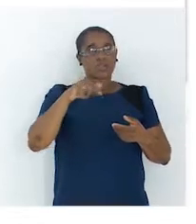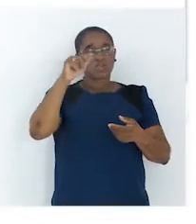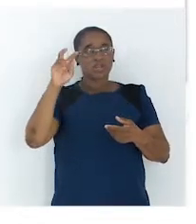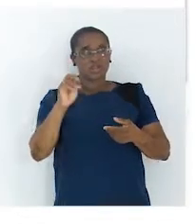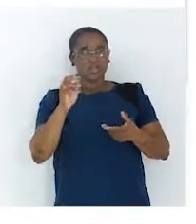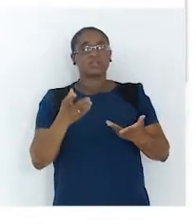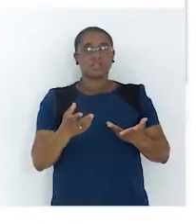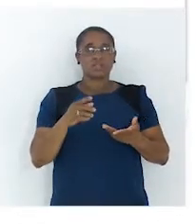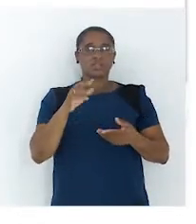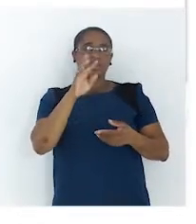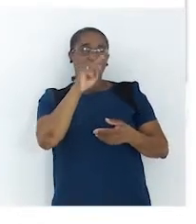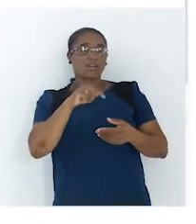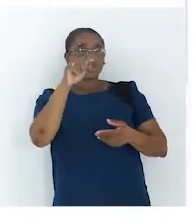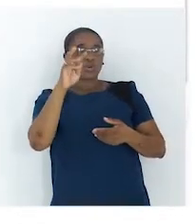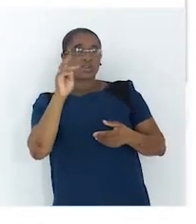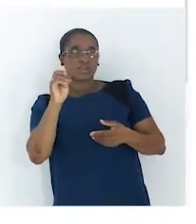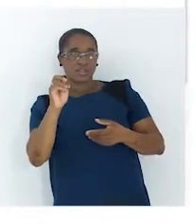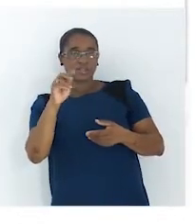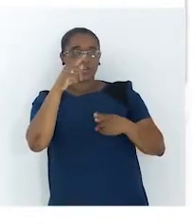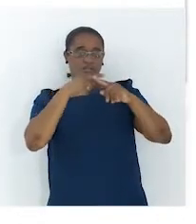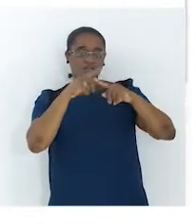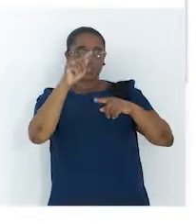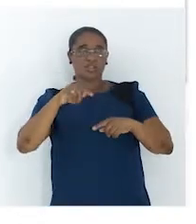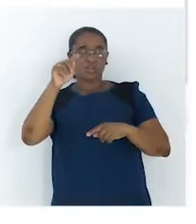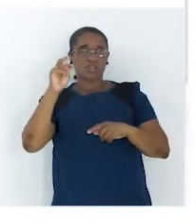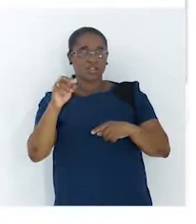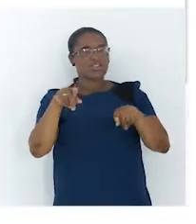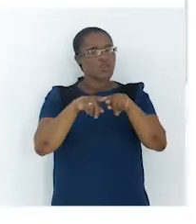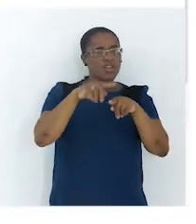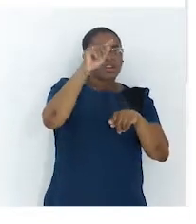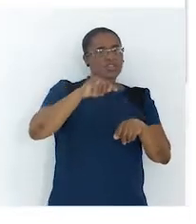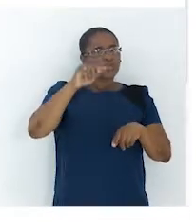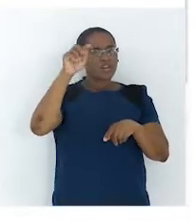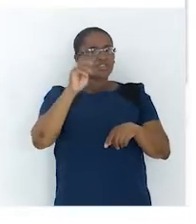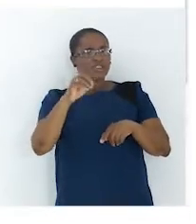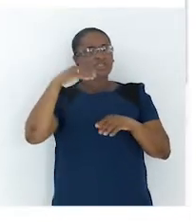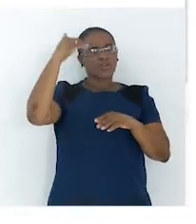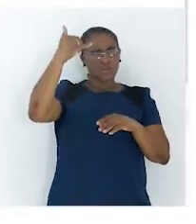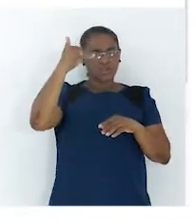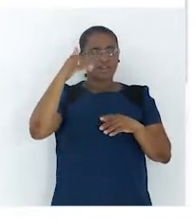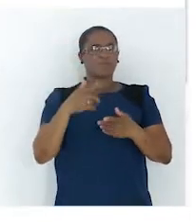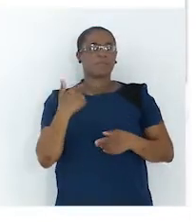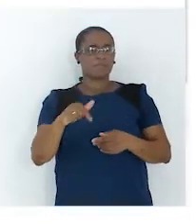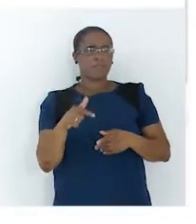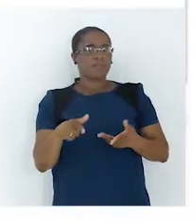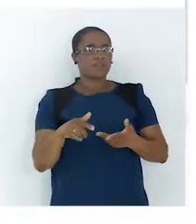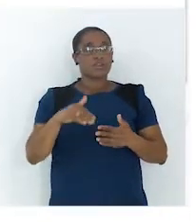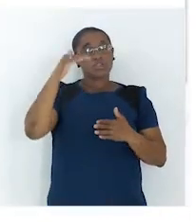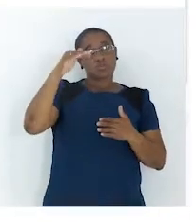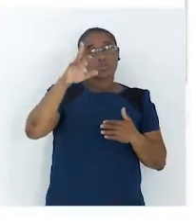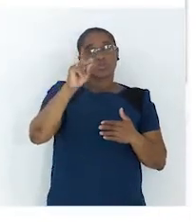três vezes raiz quadrada da raiz quadrada tem sou casado e e o Mc do radicando